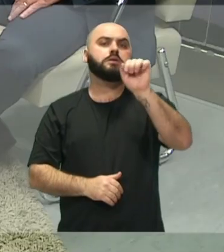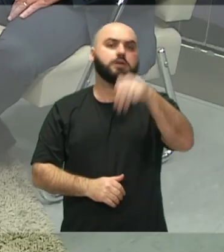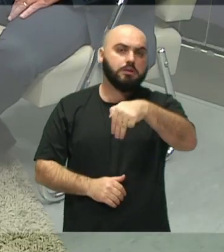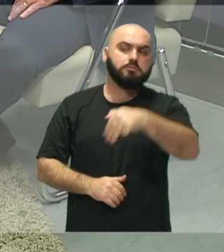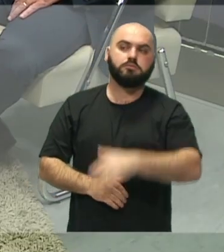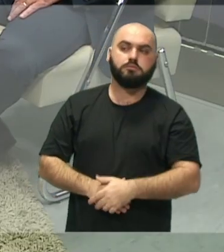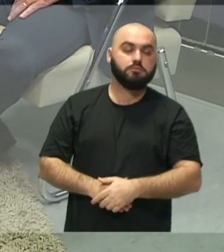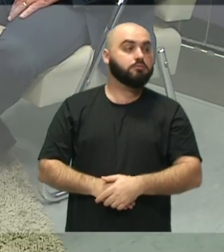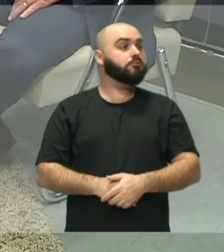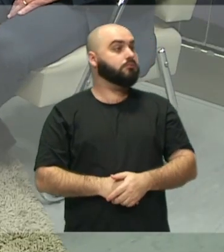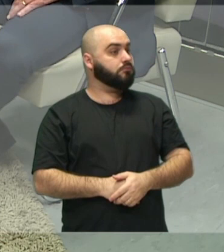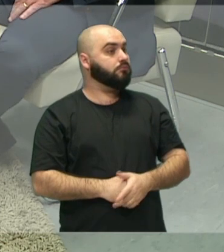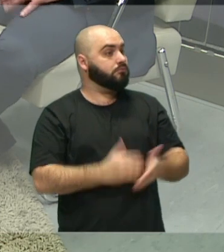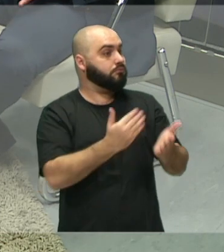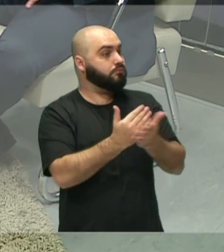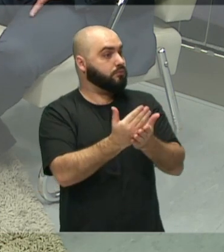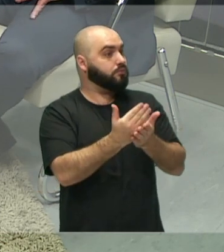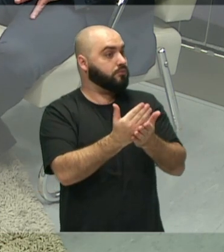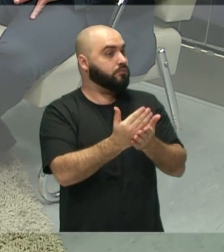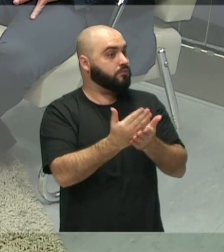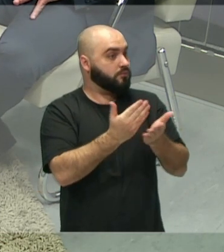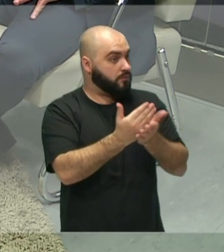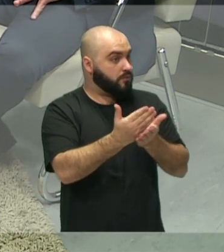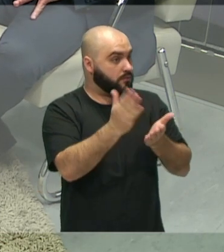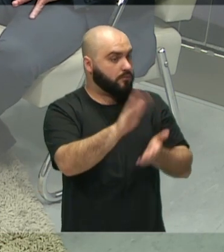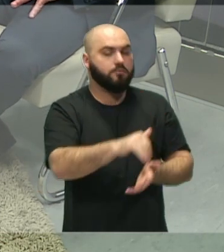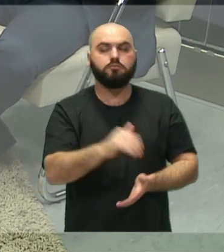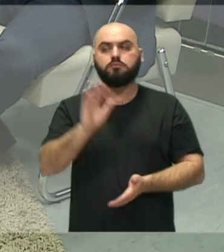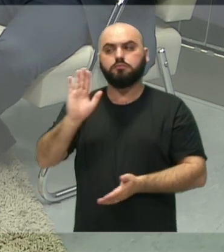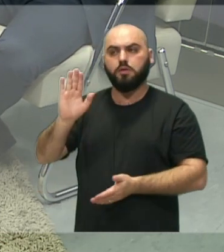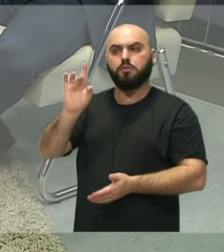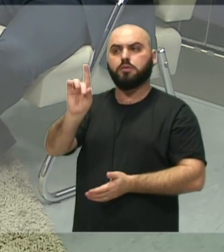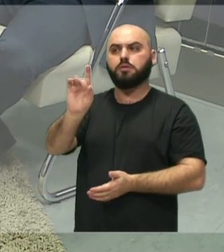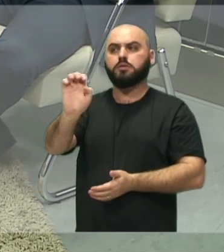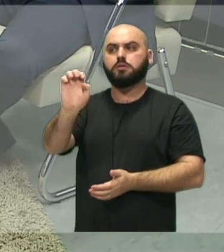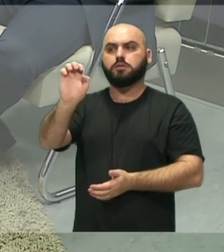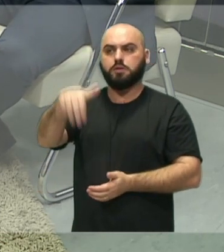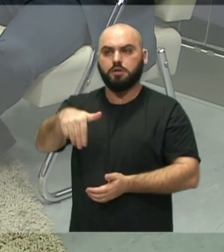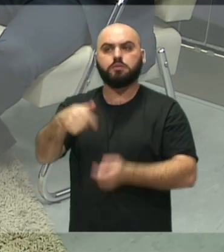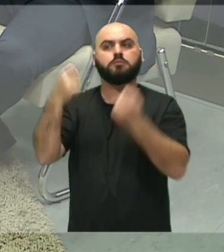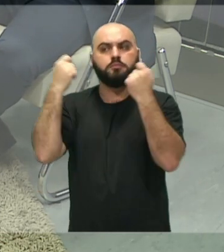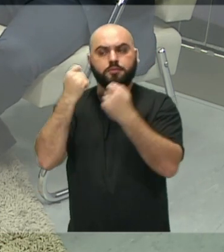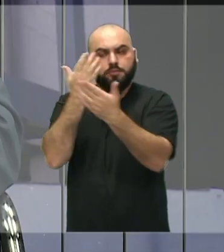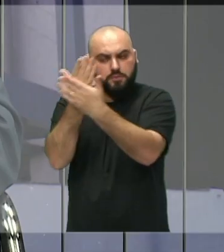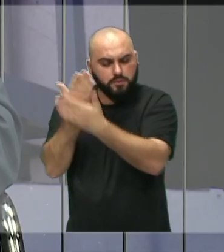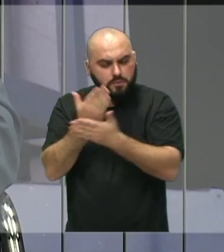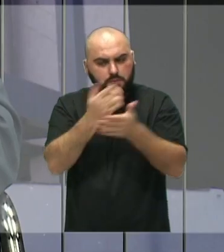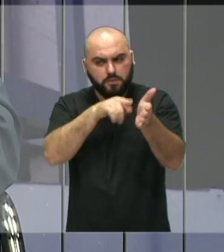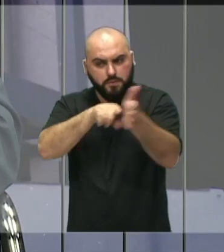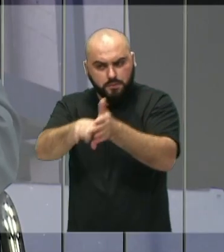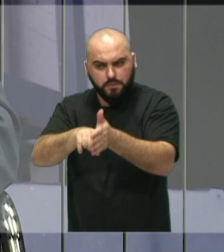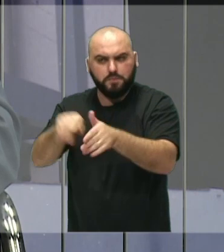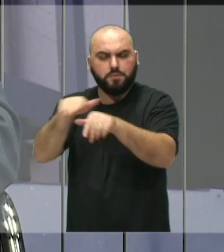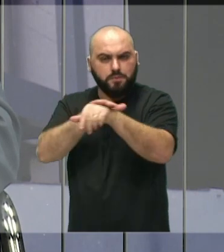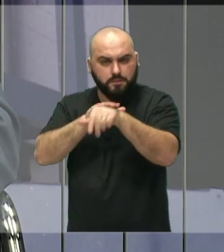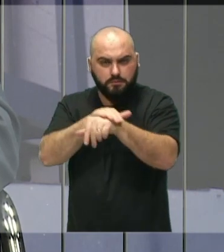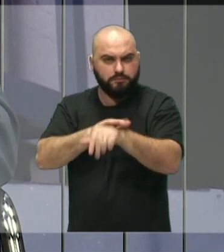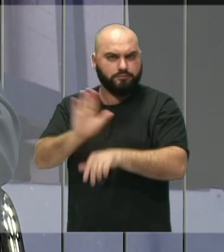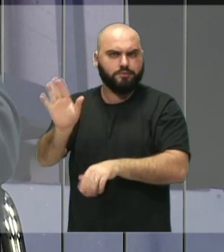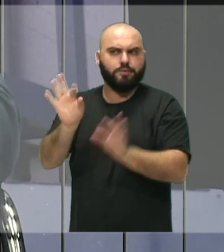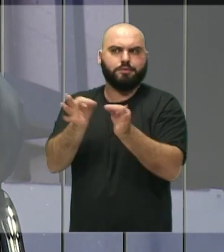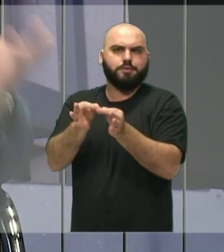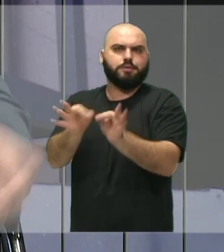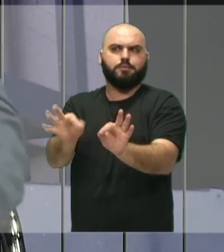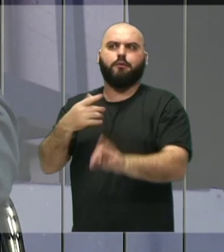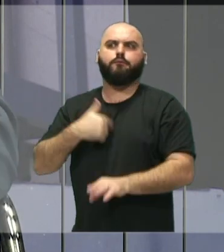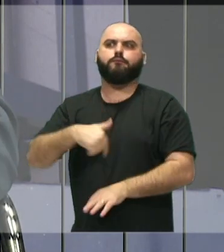da relação. Foi da aí. relação com o DEM. Eu falei, eu vou estudar primeiro o partido, porque eu preciso me identificar com a sigla. Não é simplesmente, eu vou